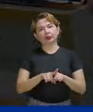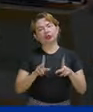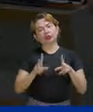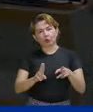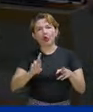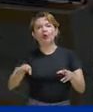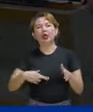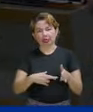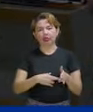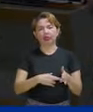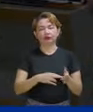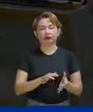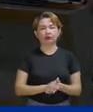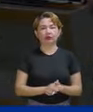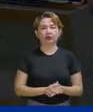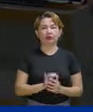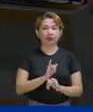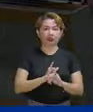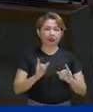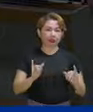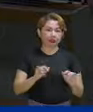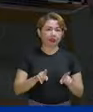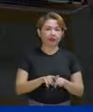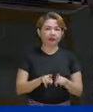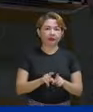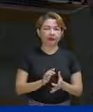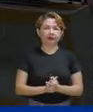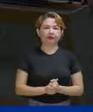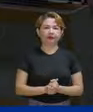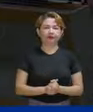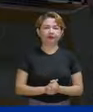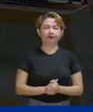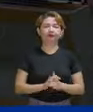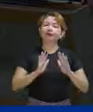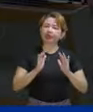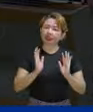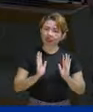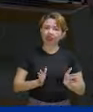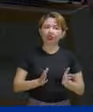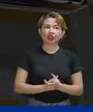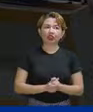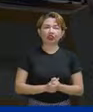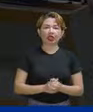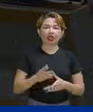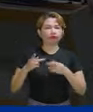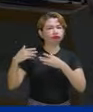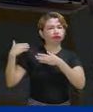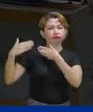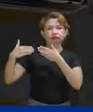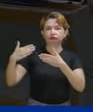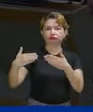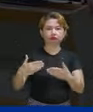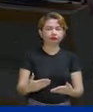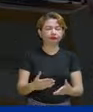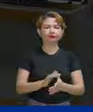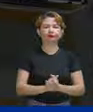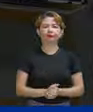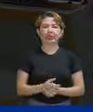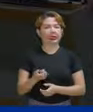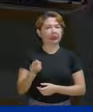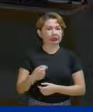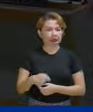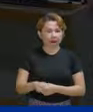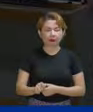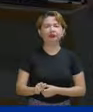eminente relator, ressaltando que essa questão já está pacificada aqui no nosso tribunal, no sentido de que não se